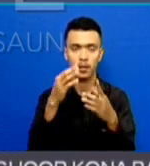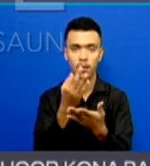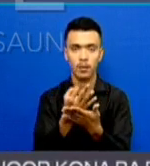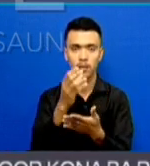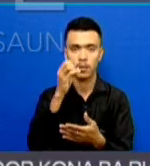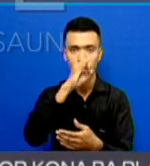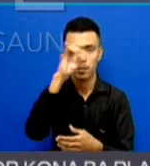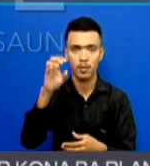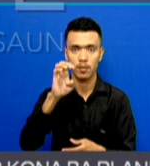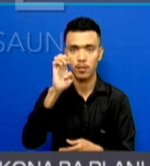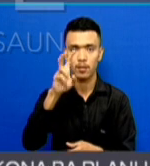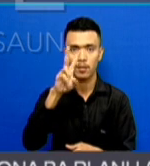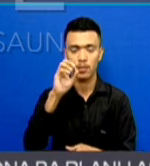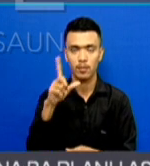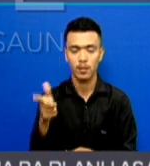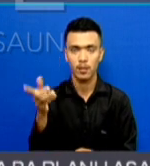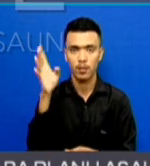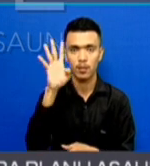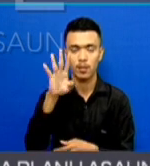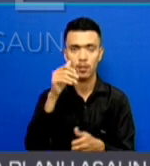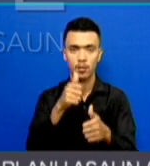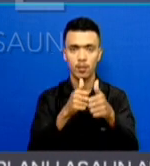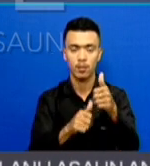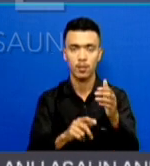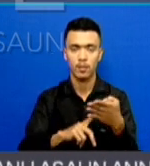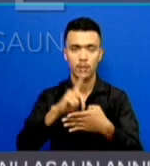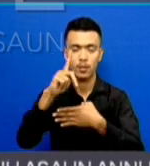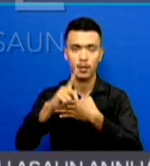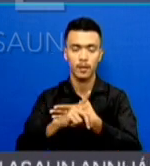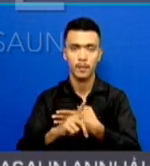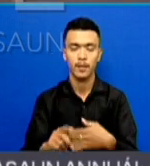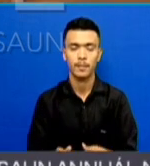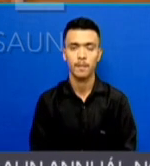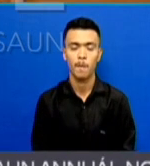geral do Estado de Tinarijo, Rua Ronaldo Rassenhat, baseado no programa.